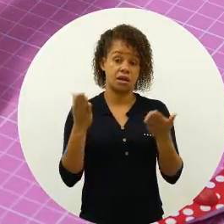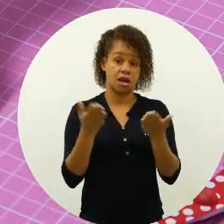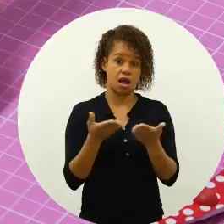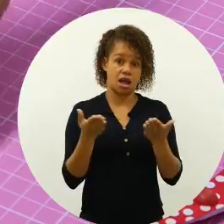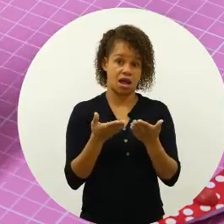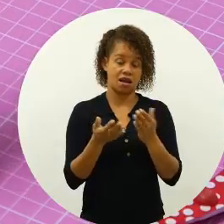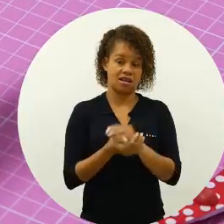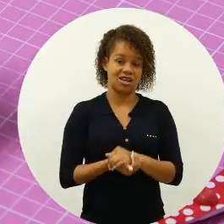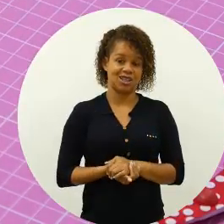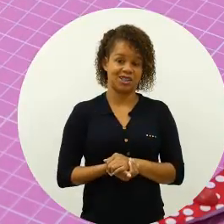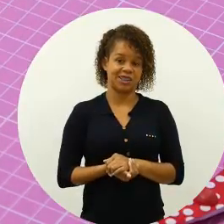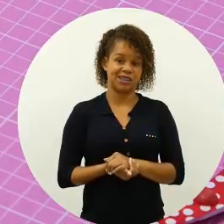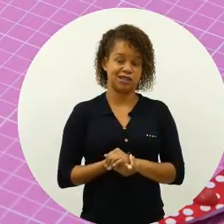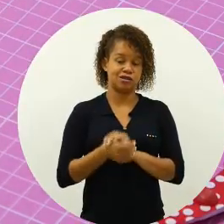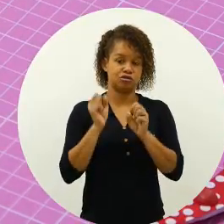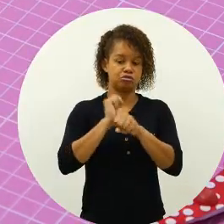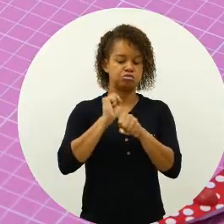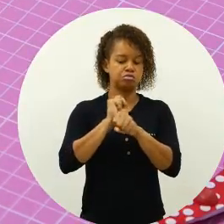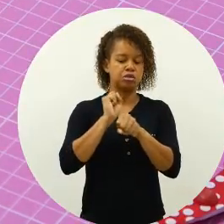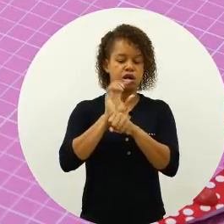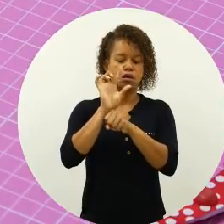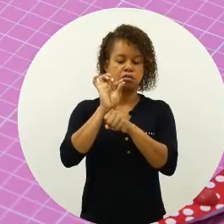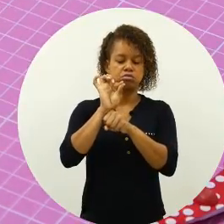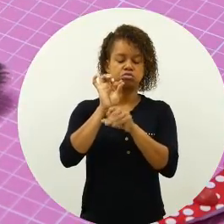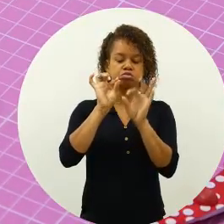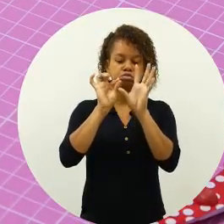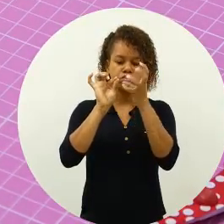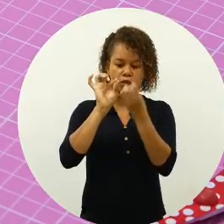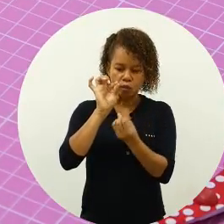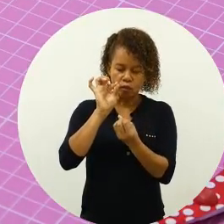Agora é esperar a cola secar.